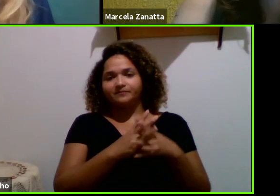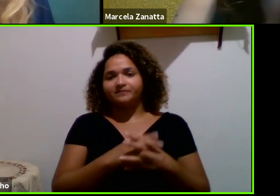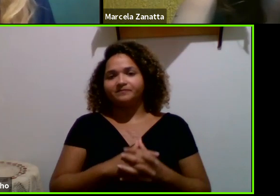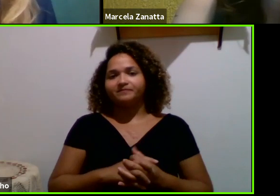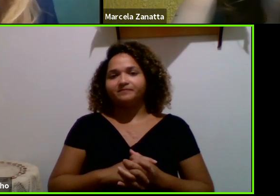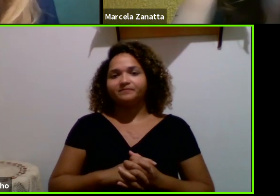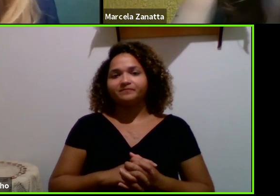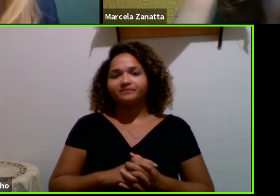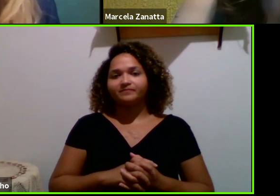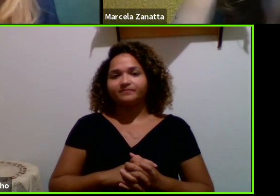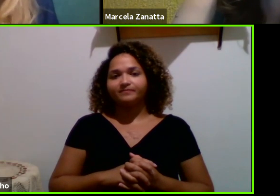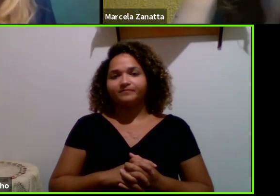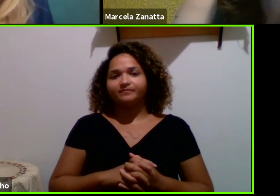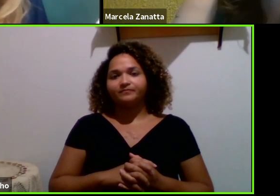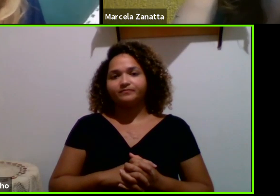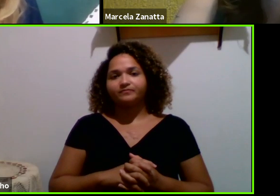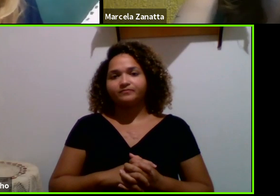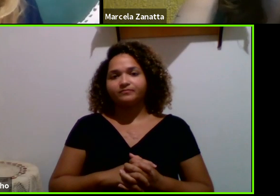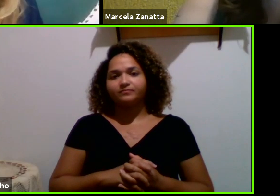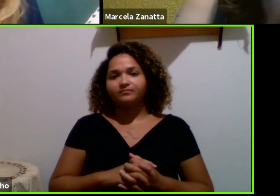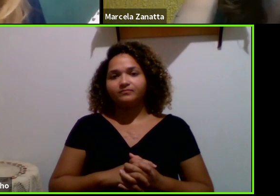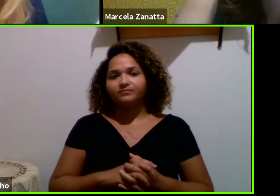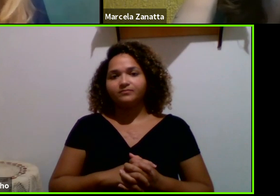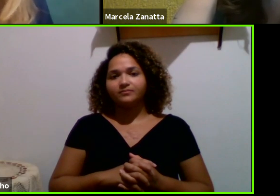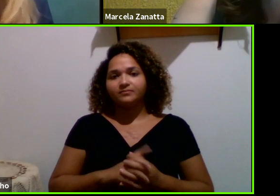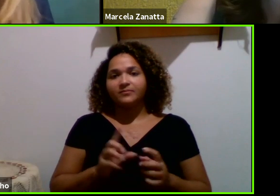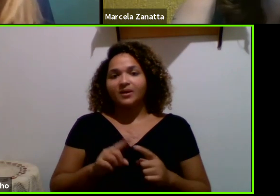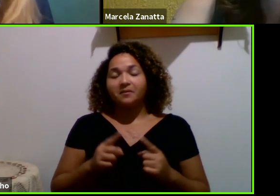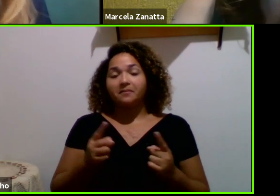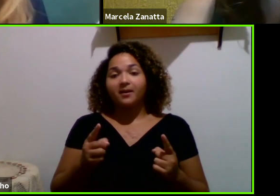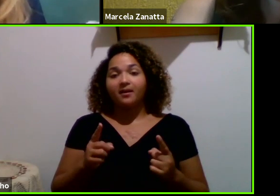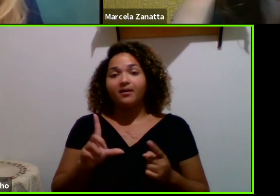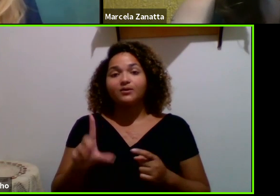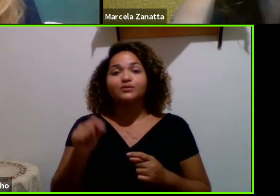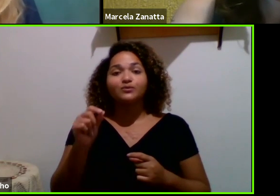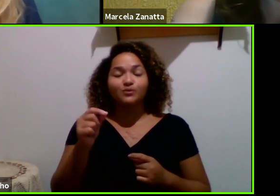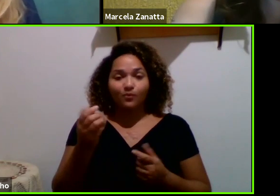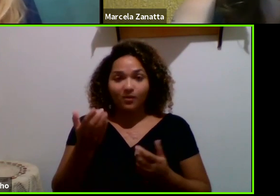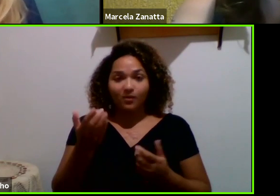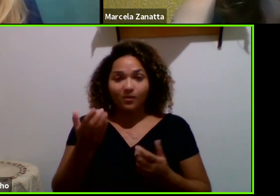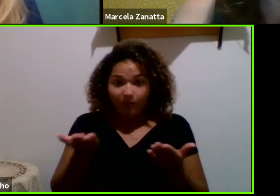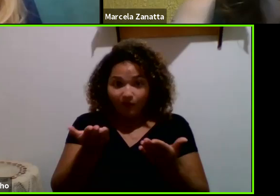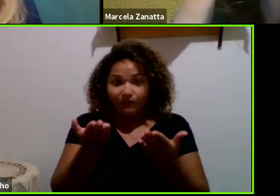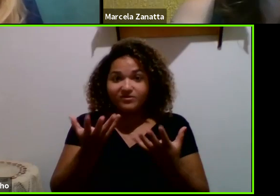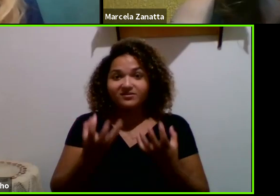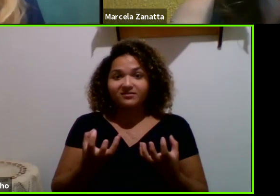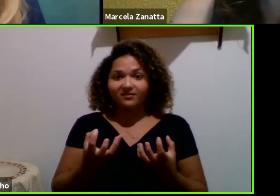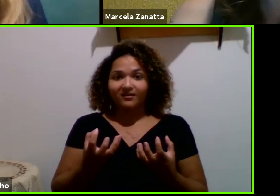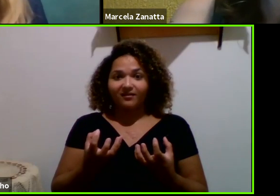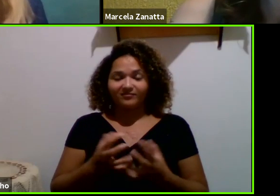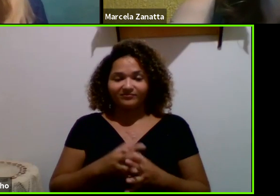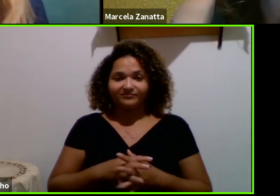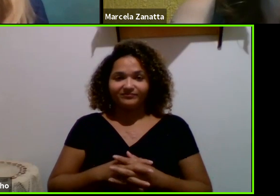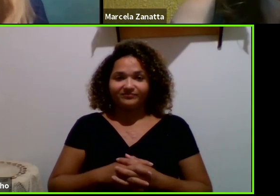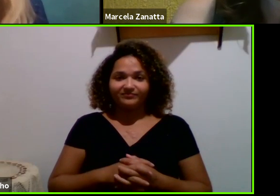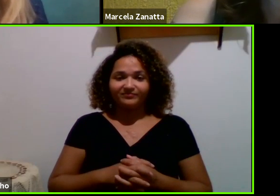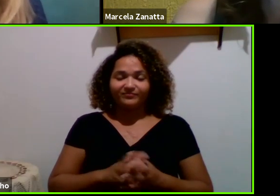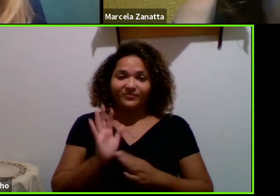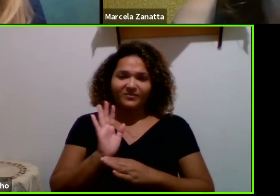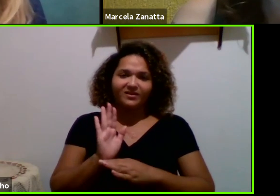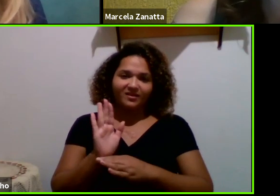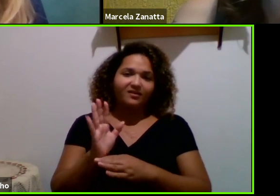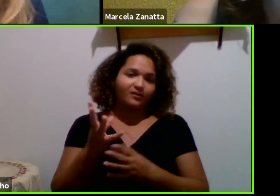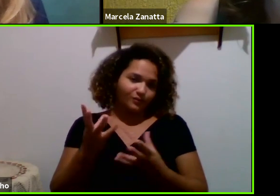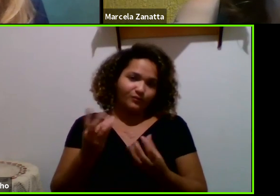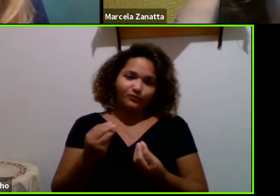gostos. Então, eu sempre falo, que música que você quer? Que música que você quer ouvir? Então, a música, ela contribui. Tem uma série